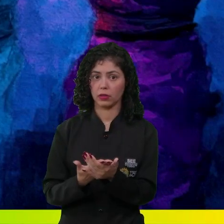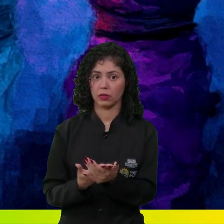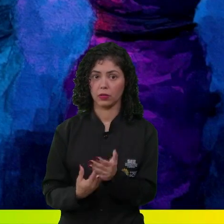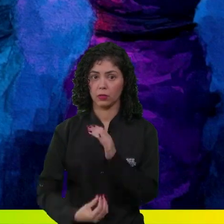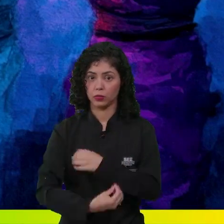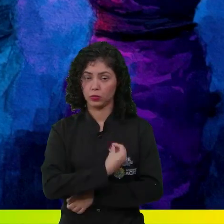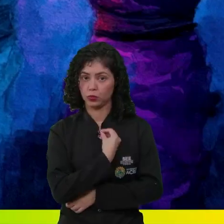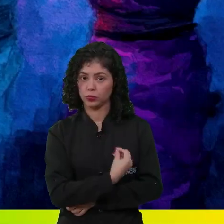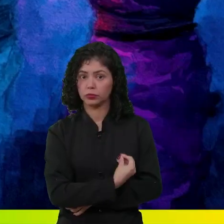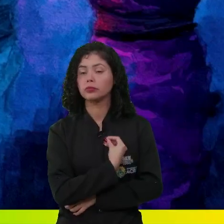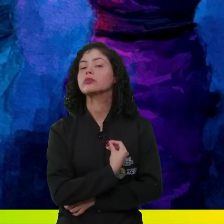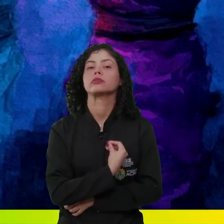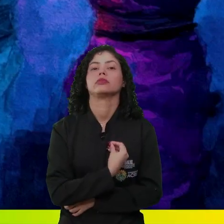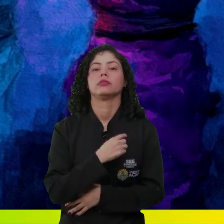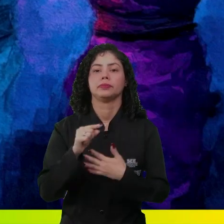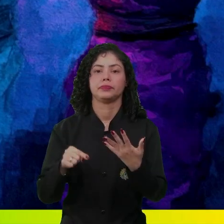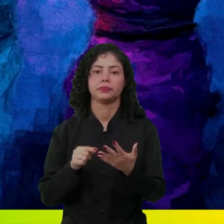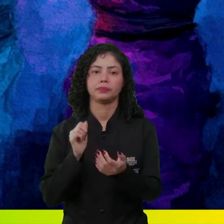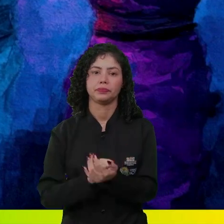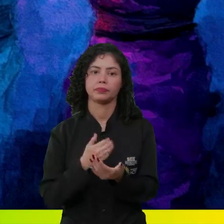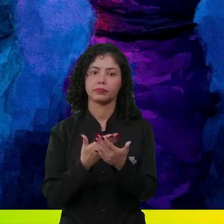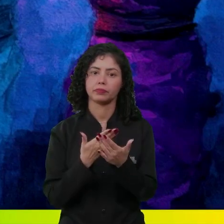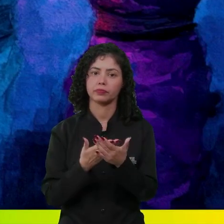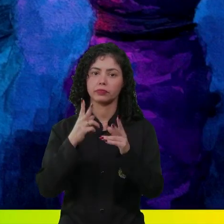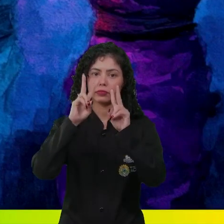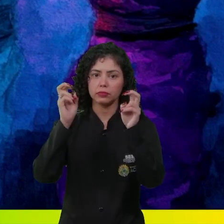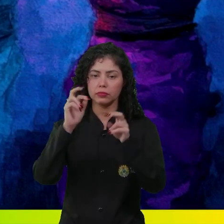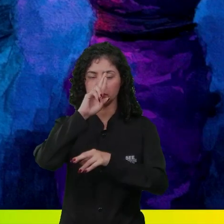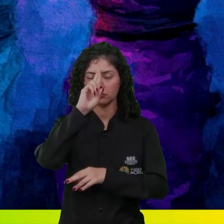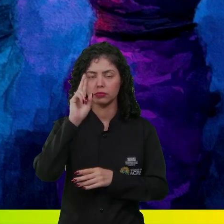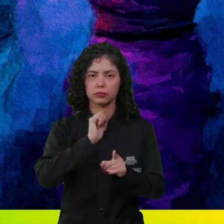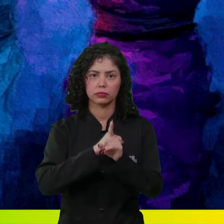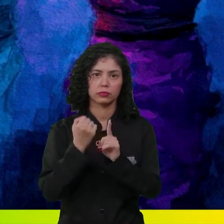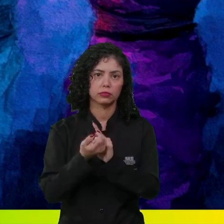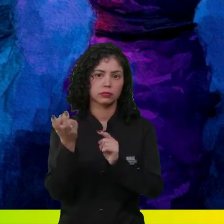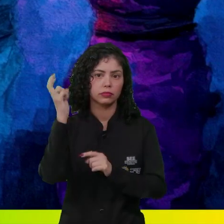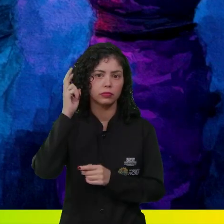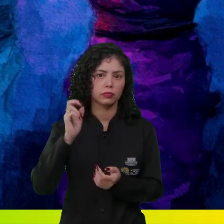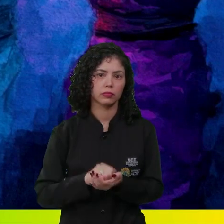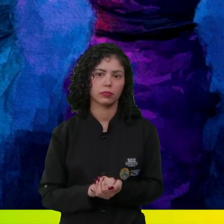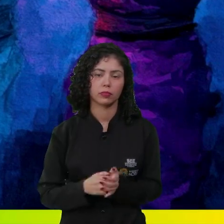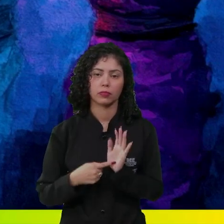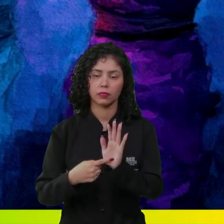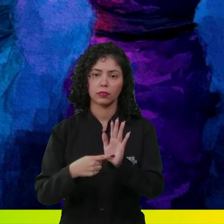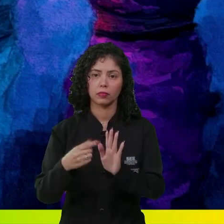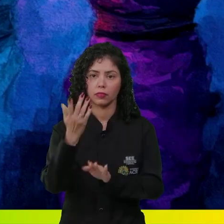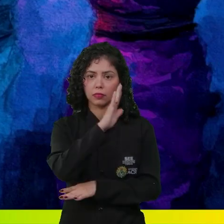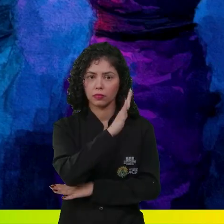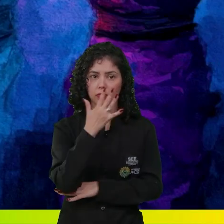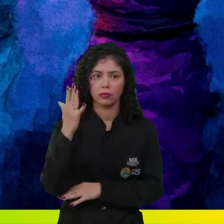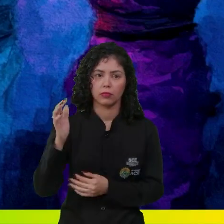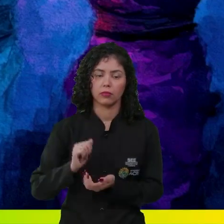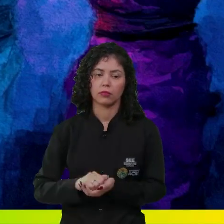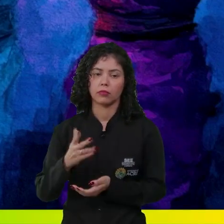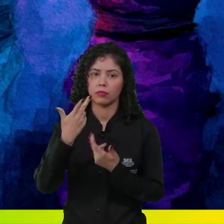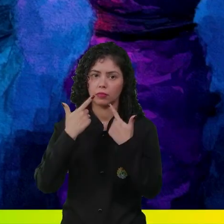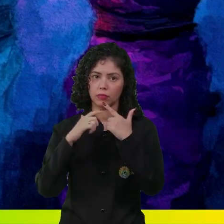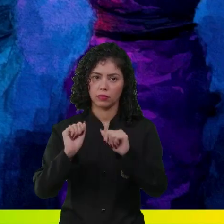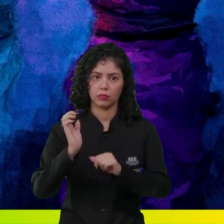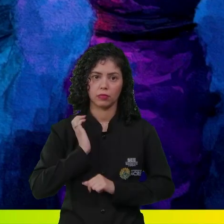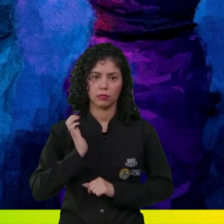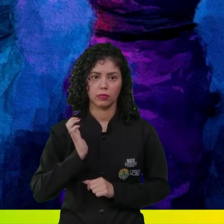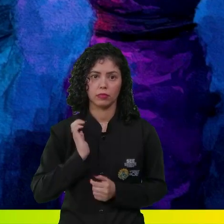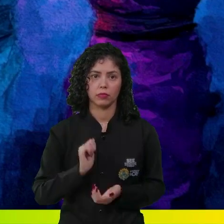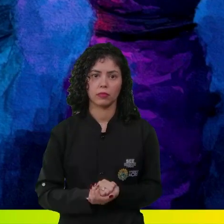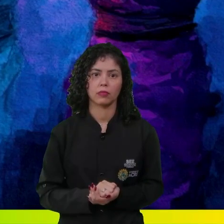viva, dinâmica e plural. O estudo da dança sob a perspectiva histórica e sociocultural revela sua natureza como uma